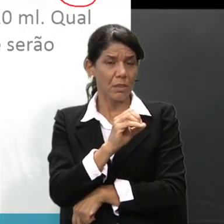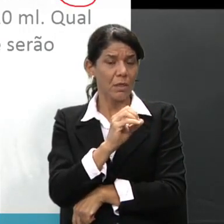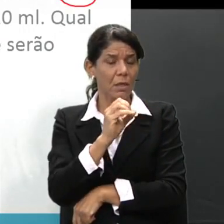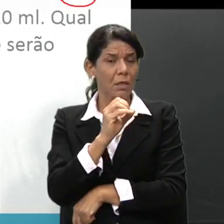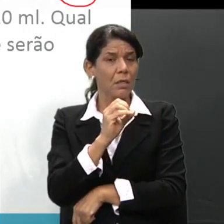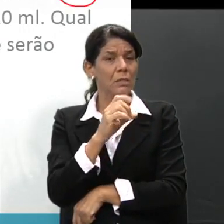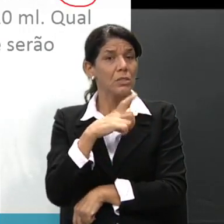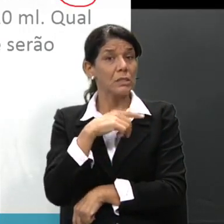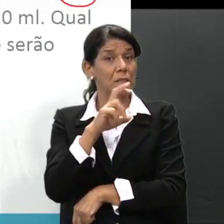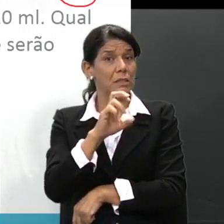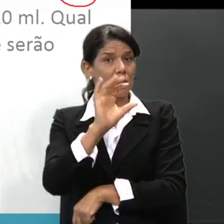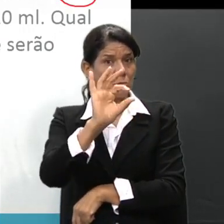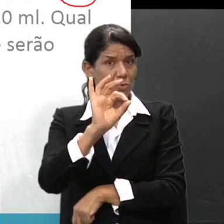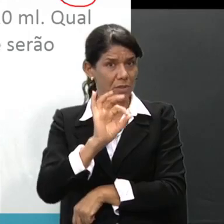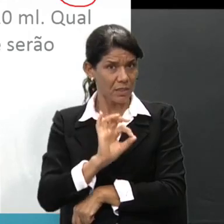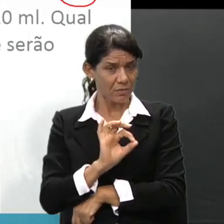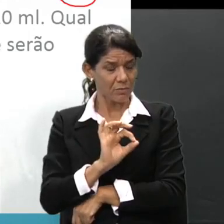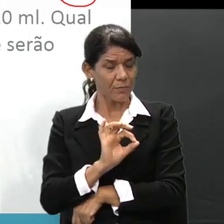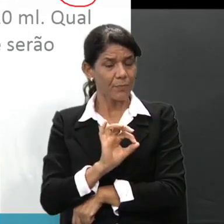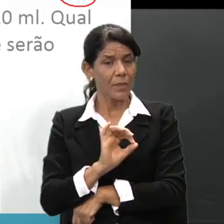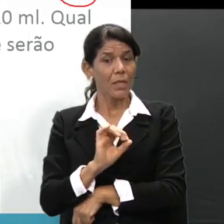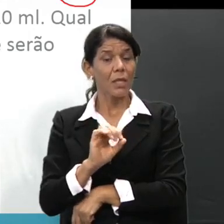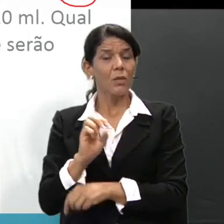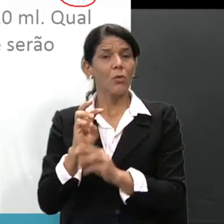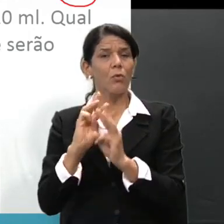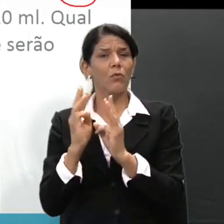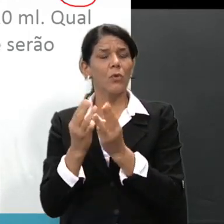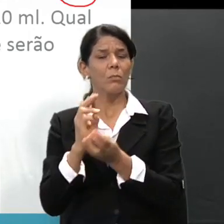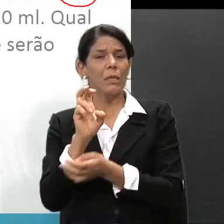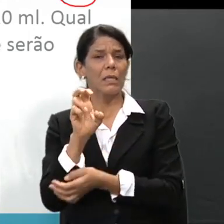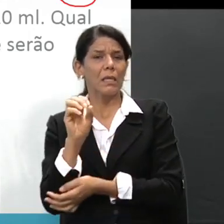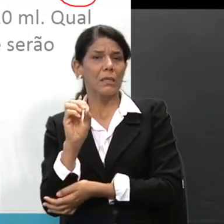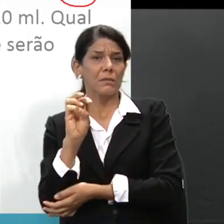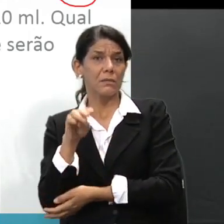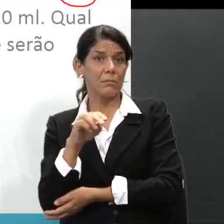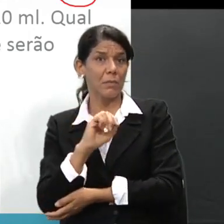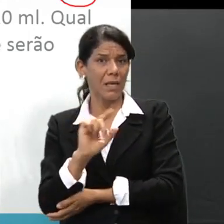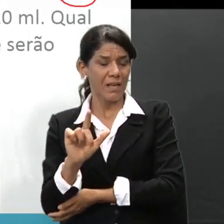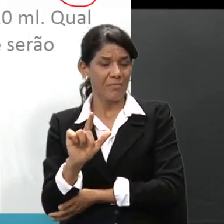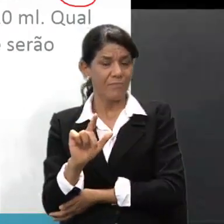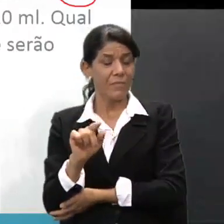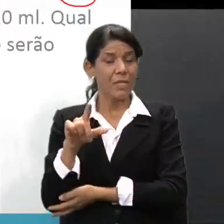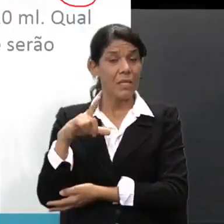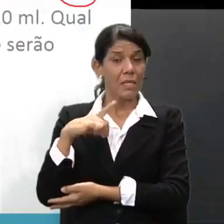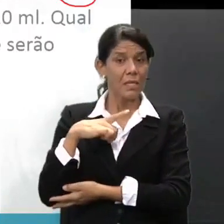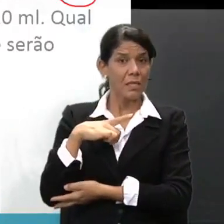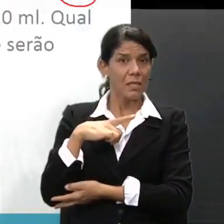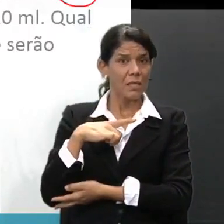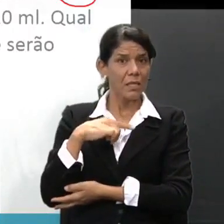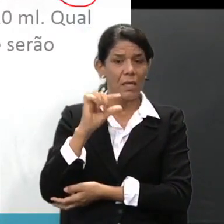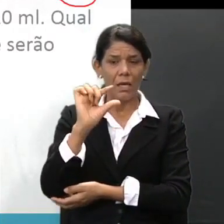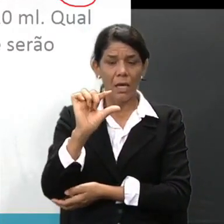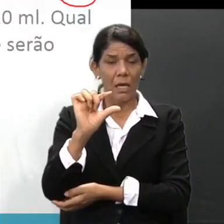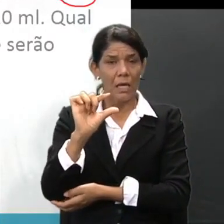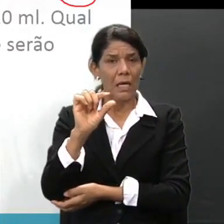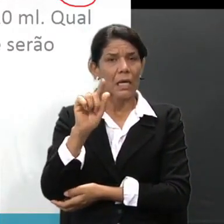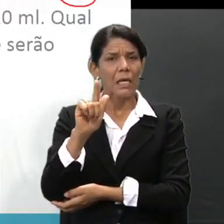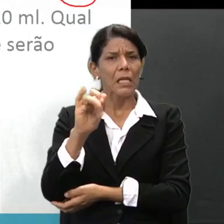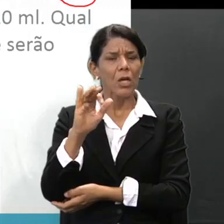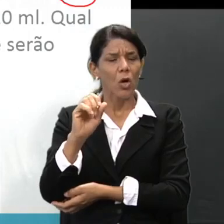de 5%, num volume de 500 ml, e ampolas de